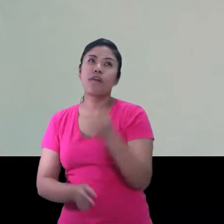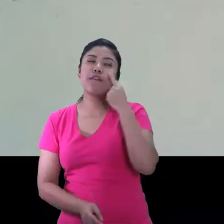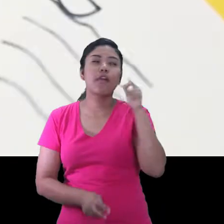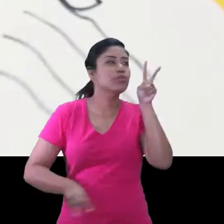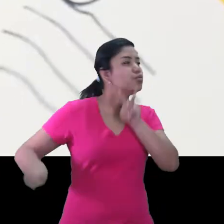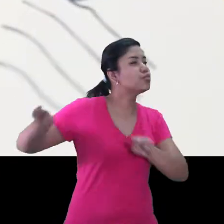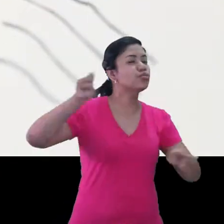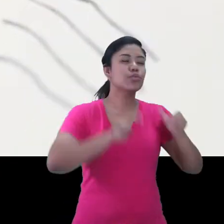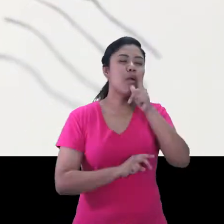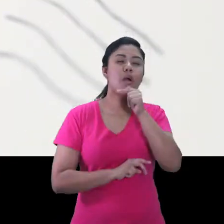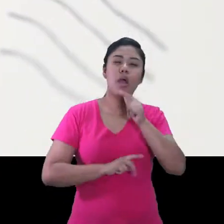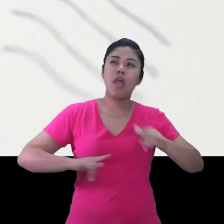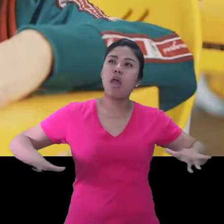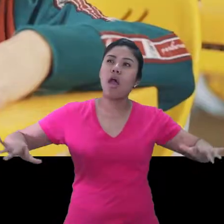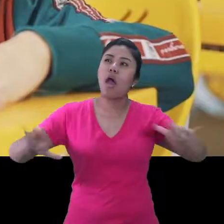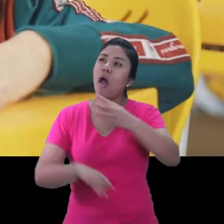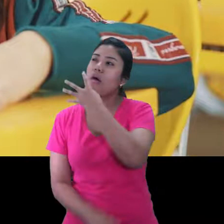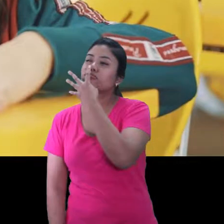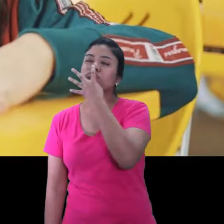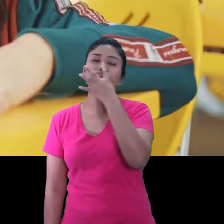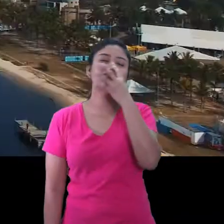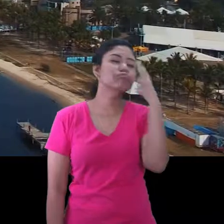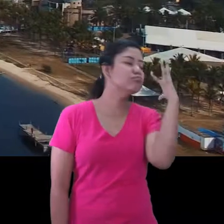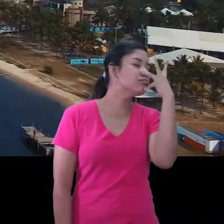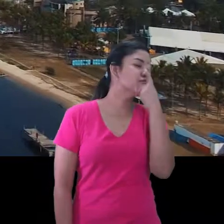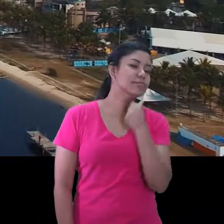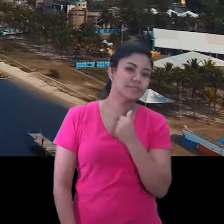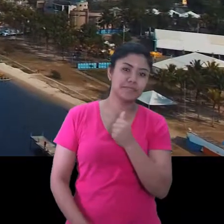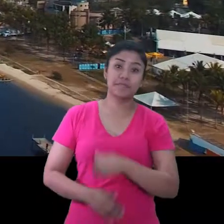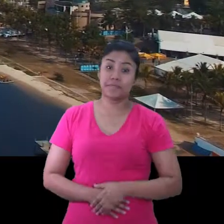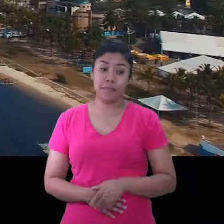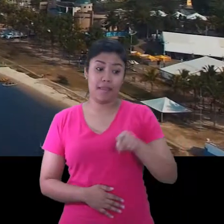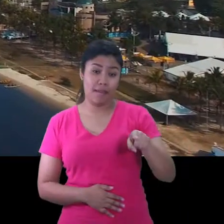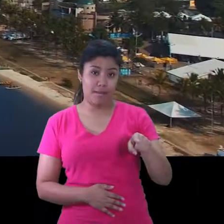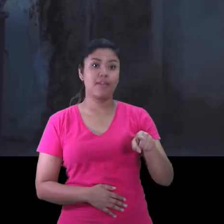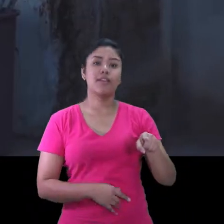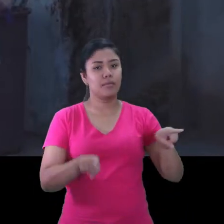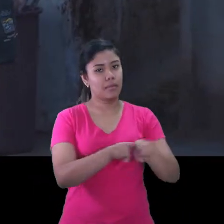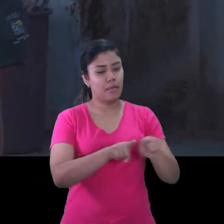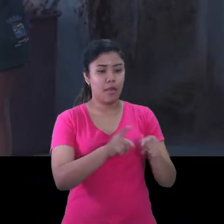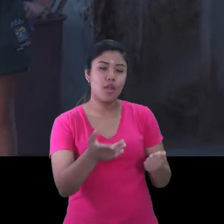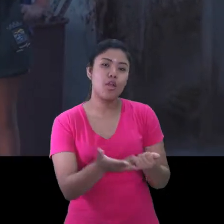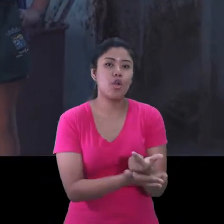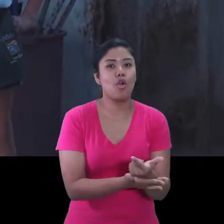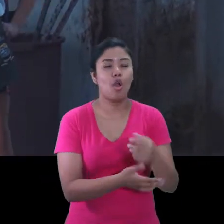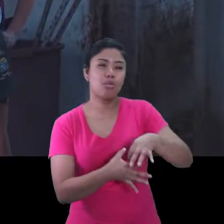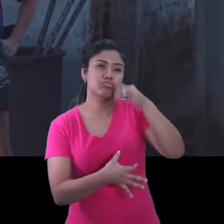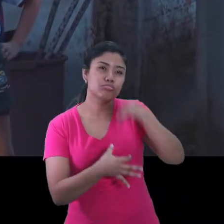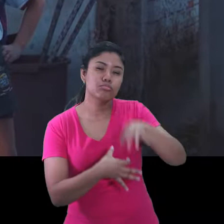Depois eu vejo o rio Tiberê, daí eu fico olhando. Aqui é a filha da vovozinha, onde eu